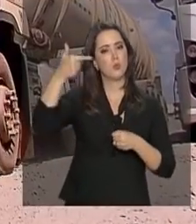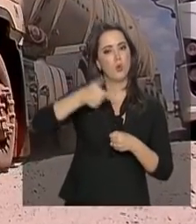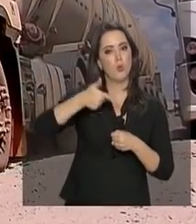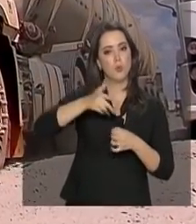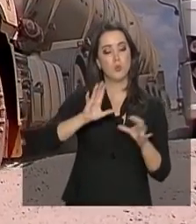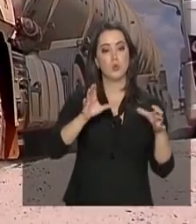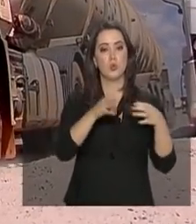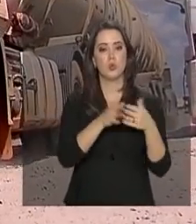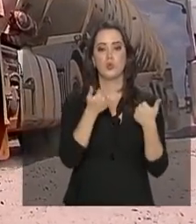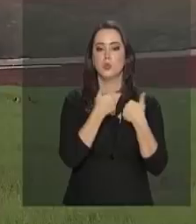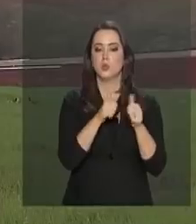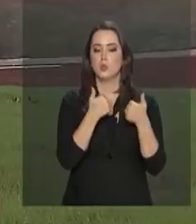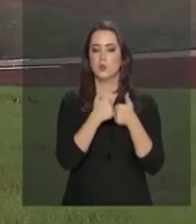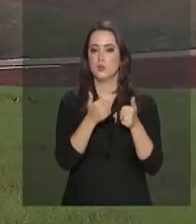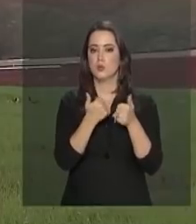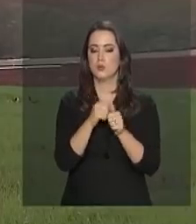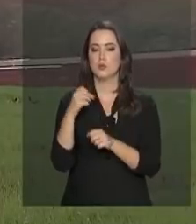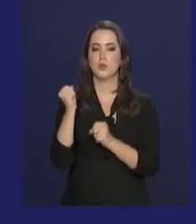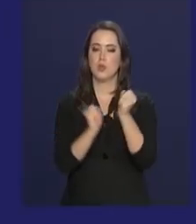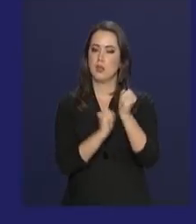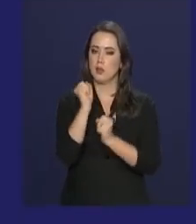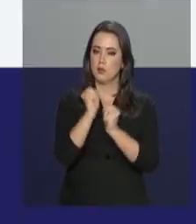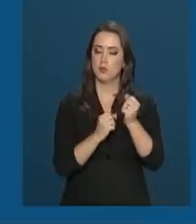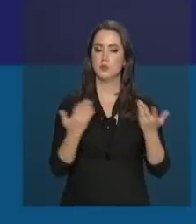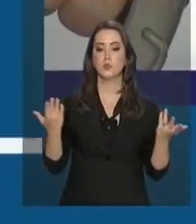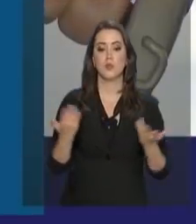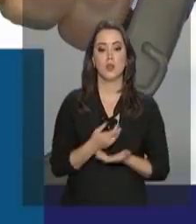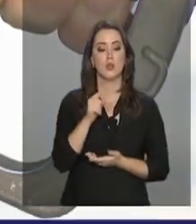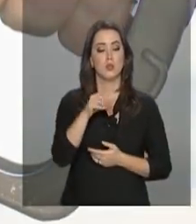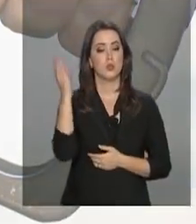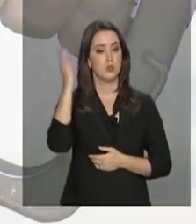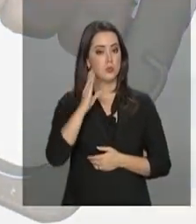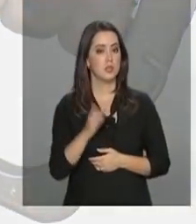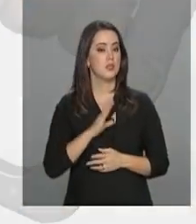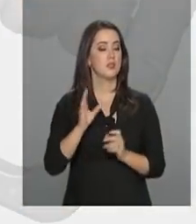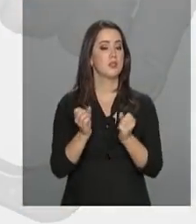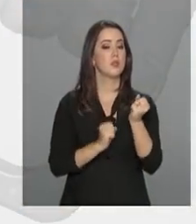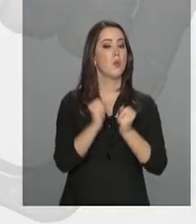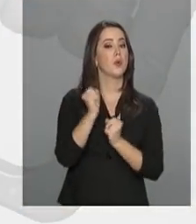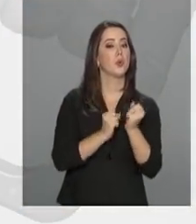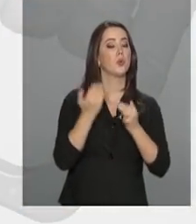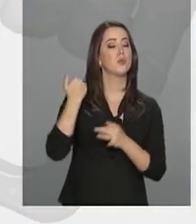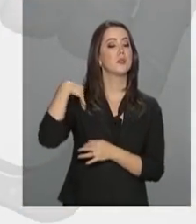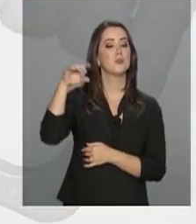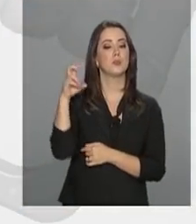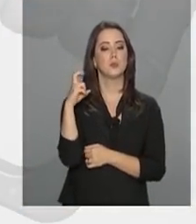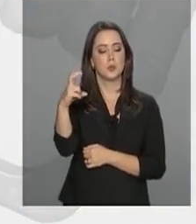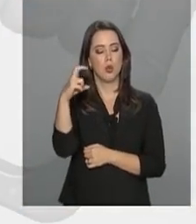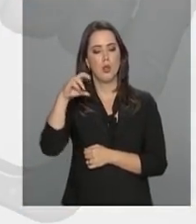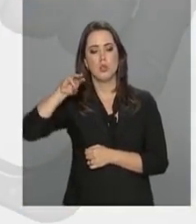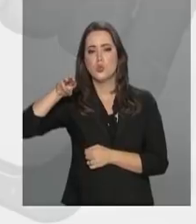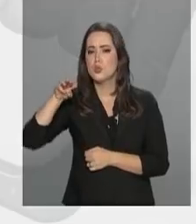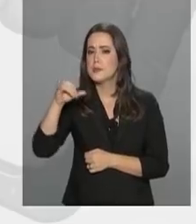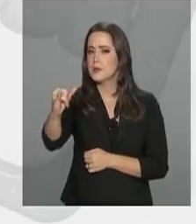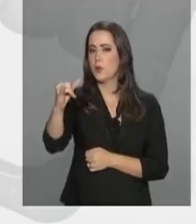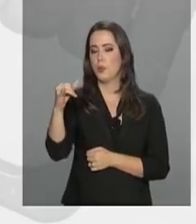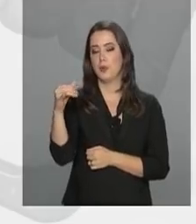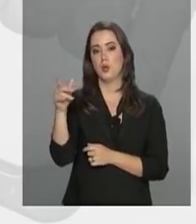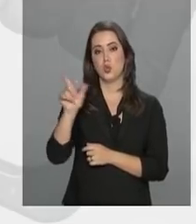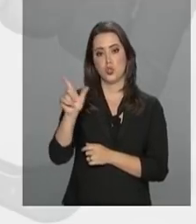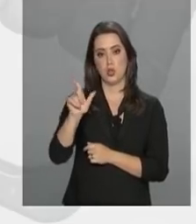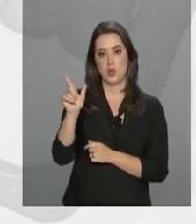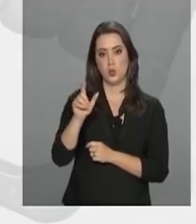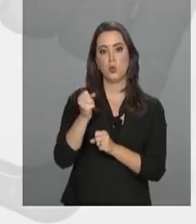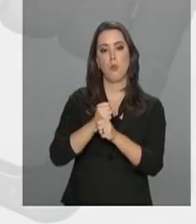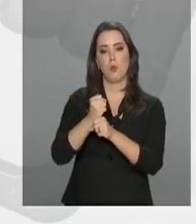os setores de transportes e da indústria hoje o brasil produz mais de 5 bilhões de litros anualmente e